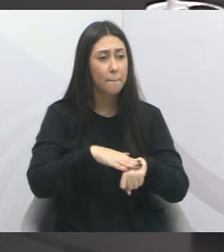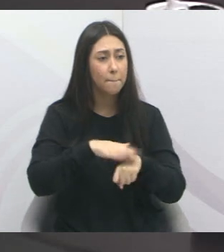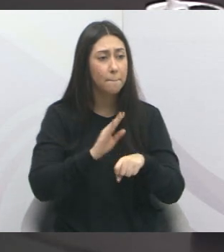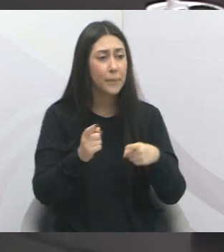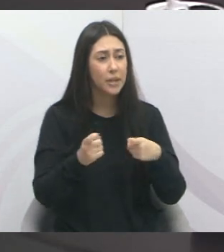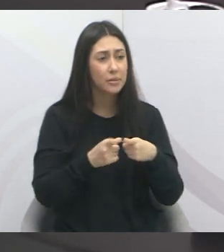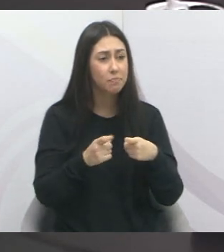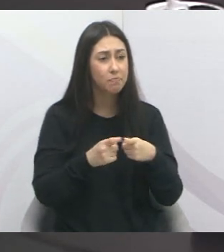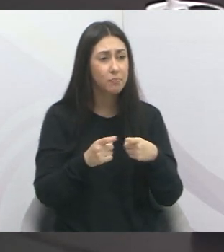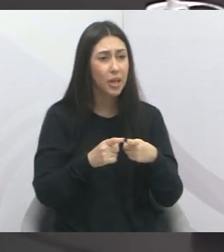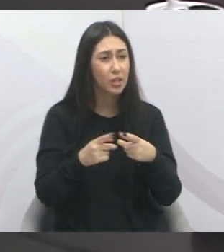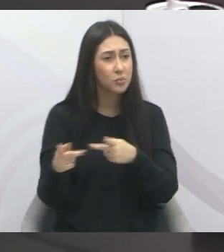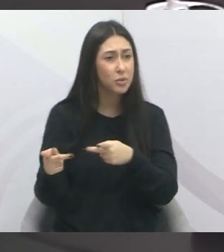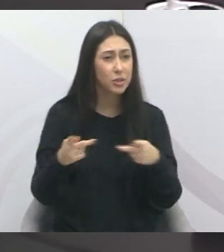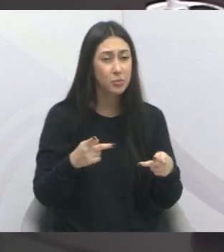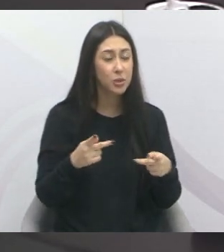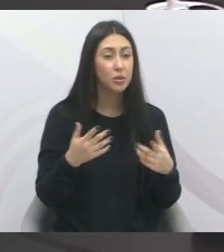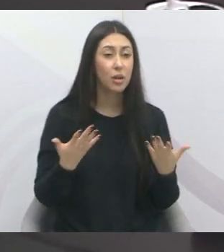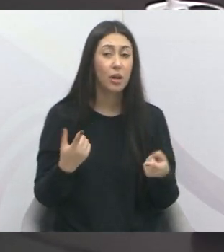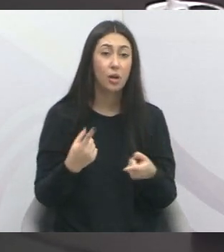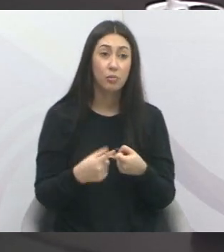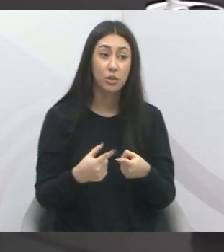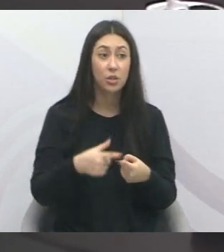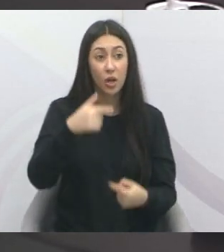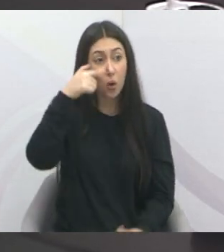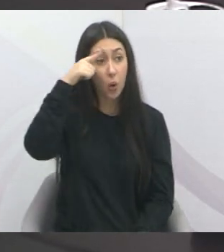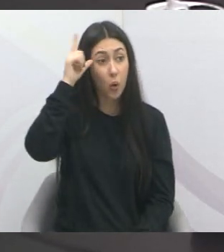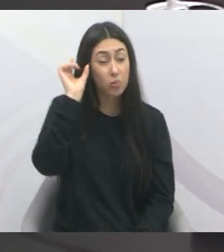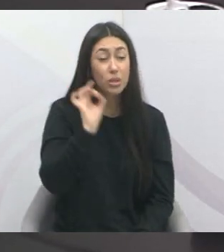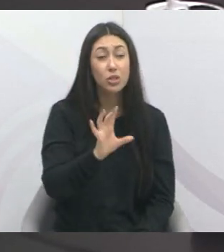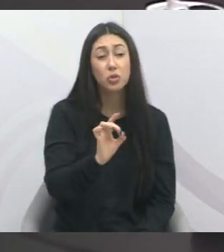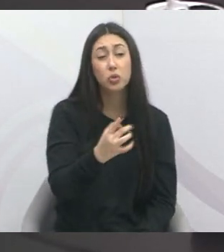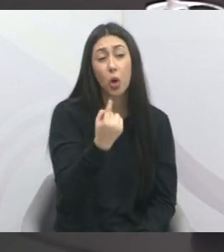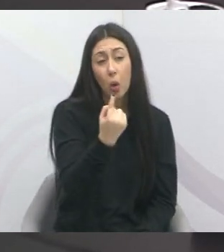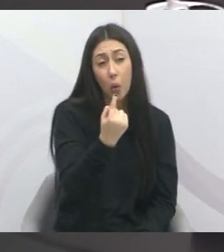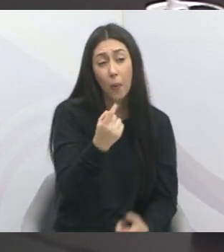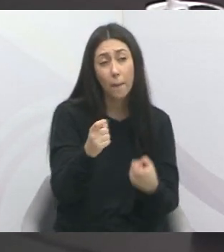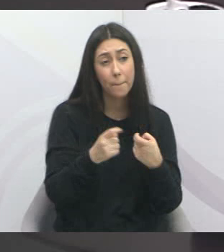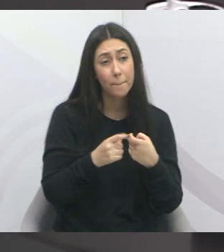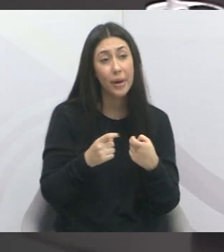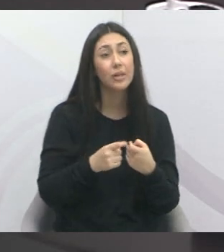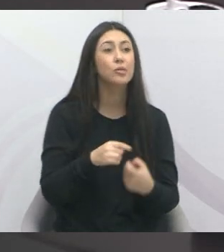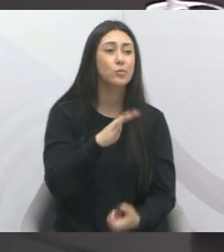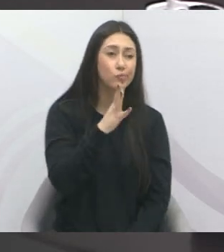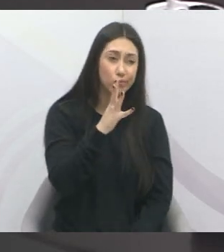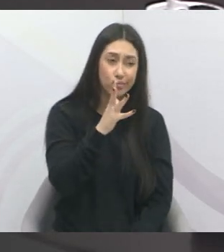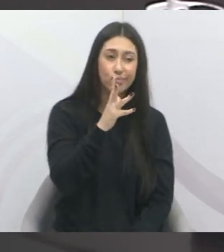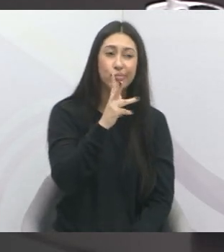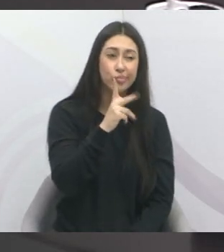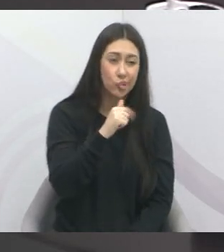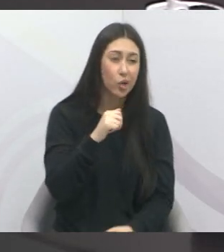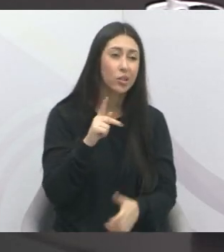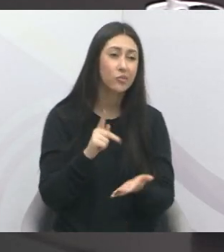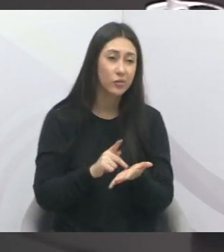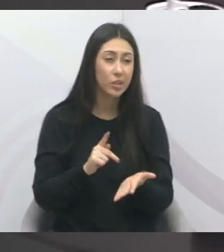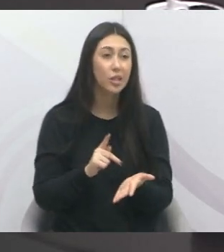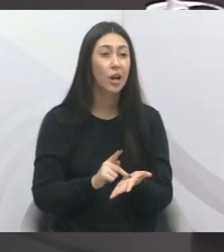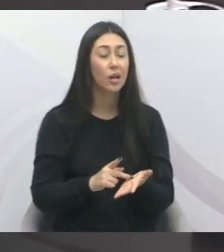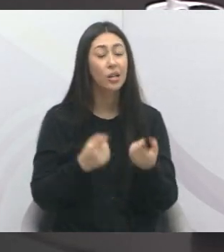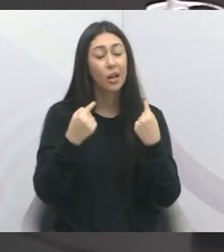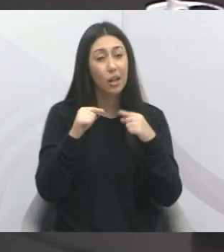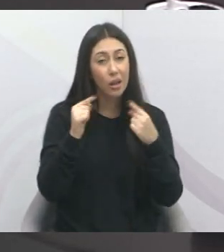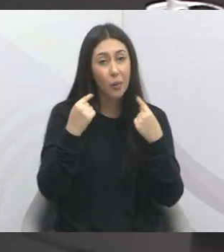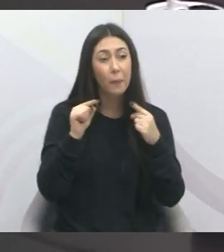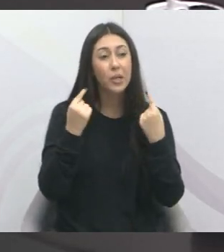mais médicos no atendimento, porque ontem ficou só um médico atendendo e a demora muito grande mesmo. E assim, as